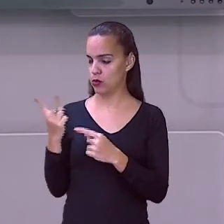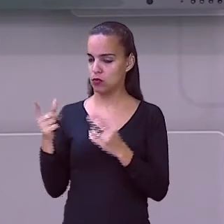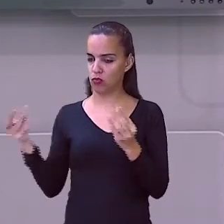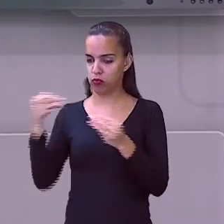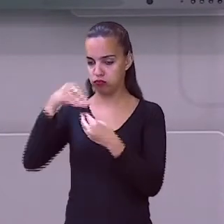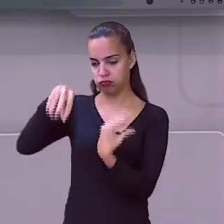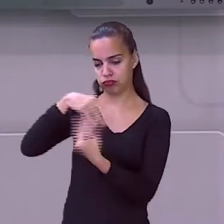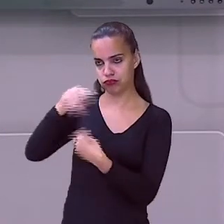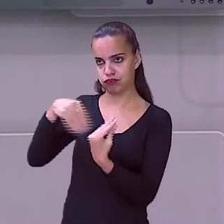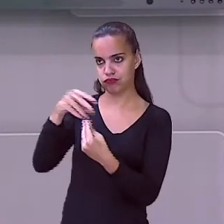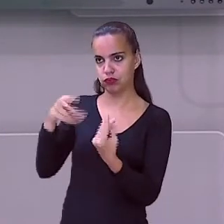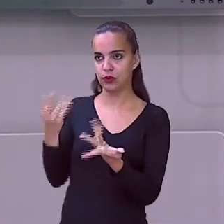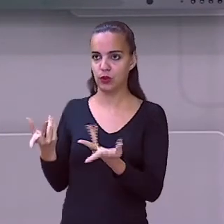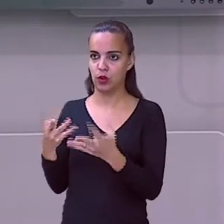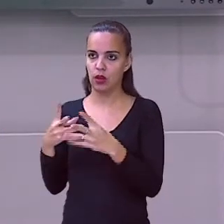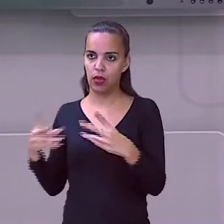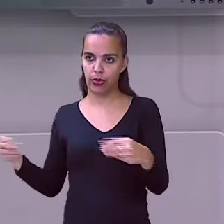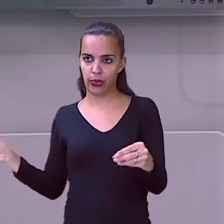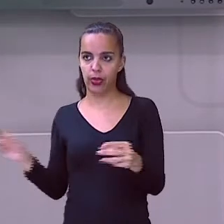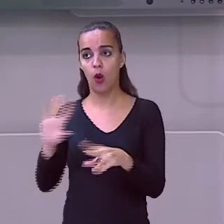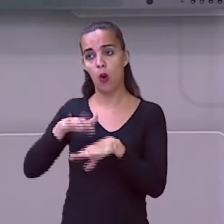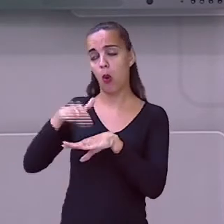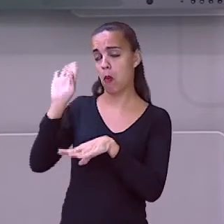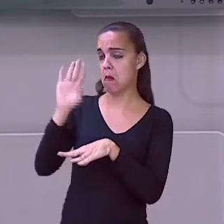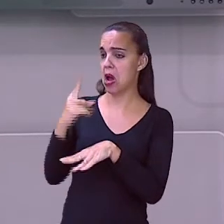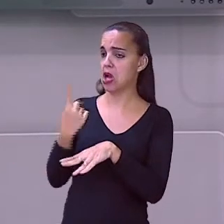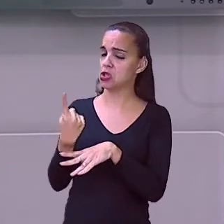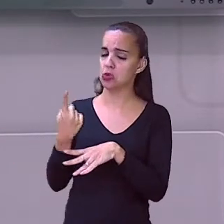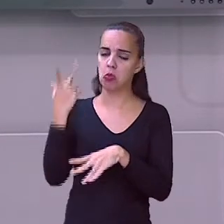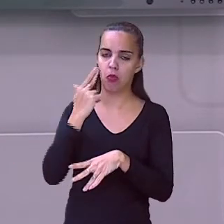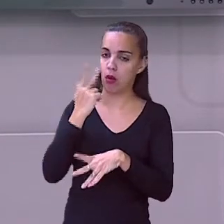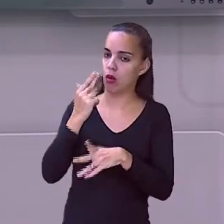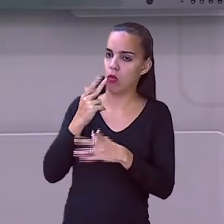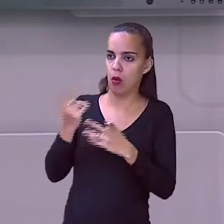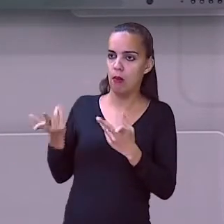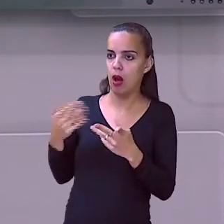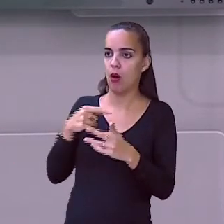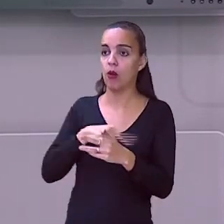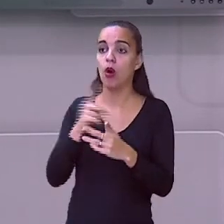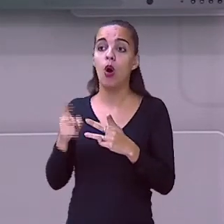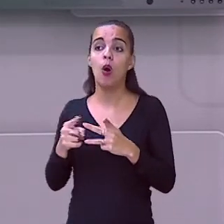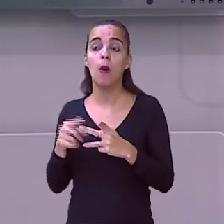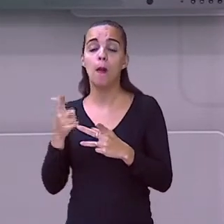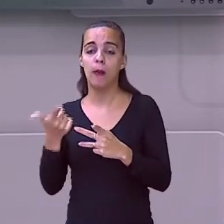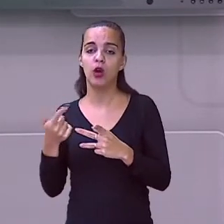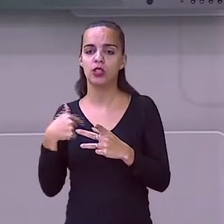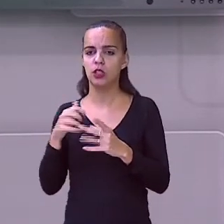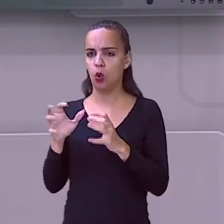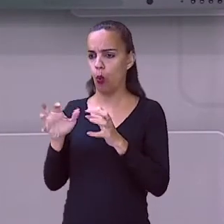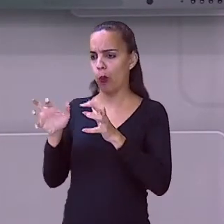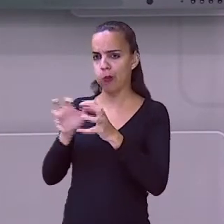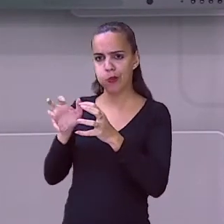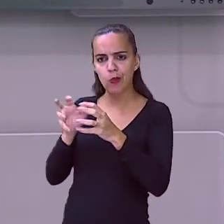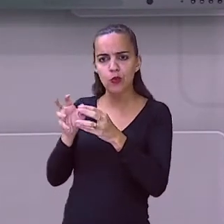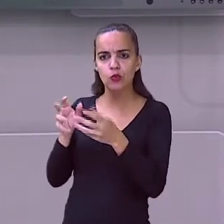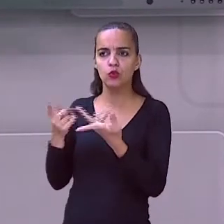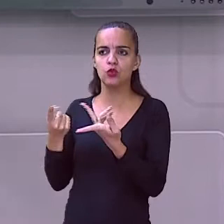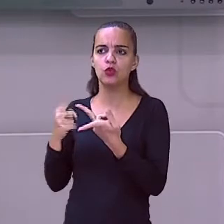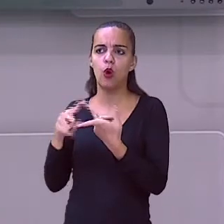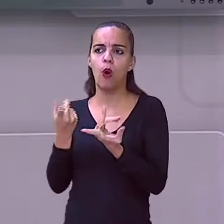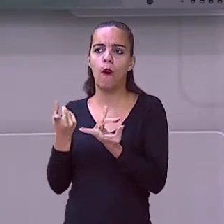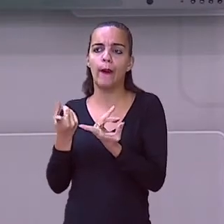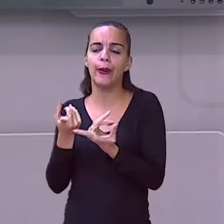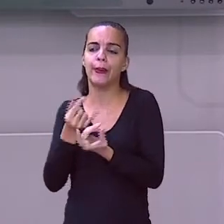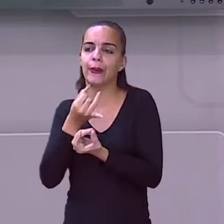Os 2 são líquidos, ou até mais de 2, mas todos no estado líquido. Pode ser entre líquido e sólido, pode